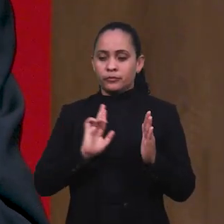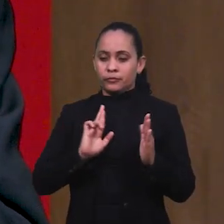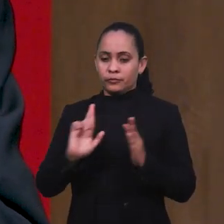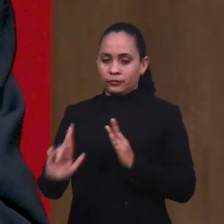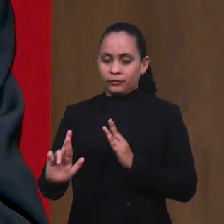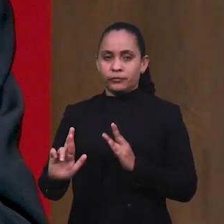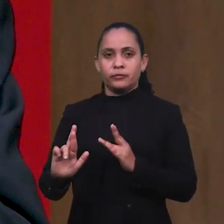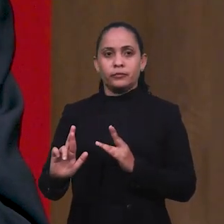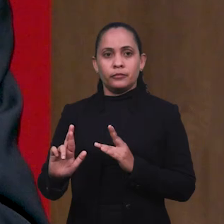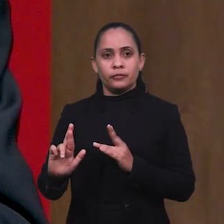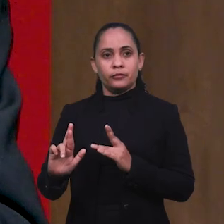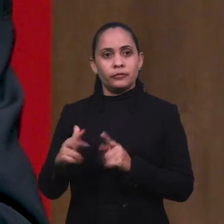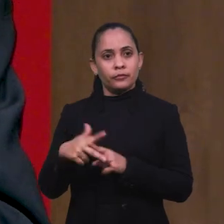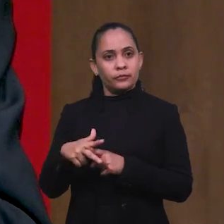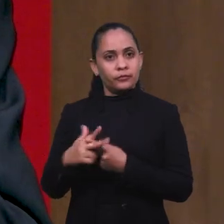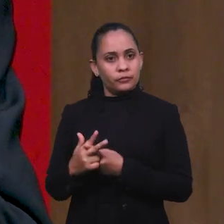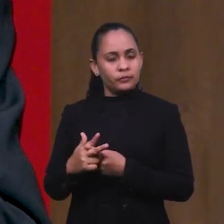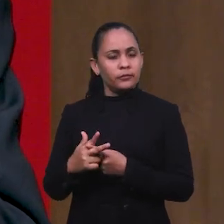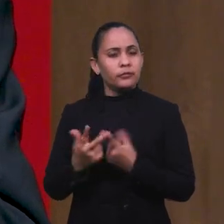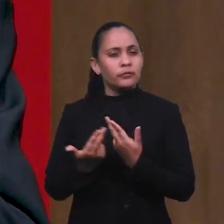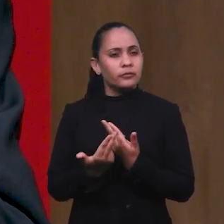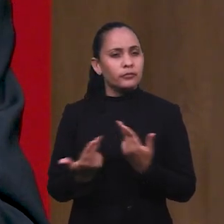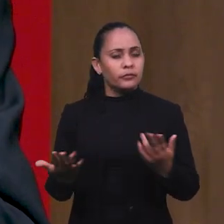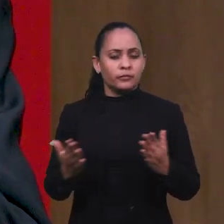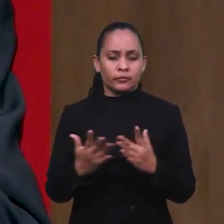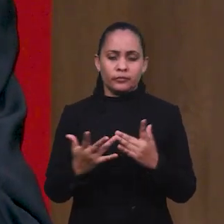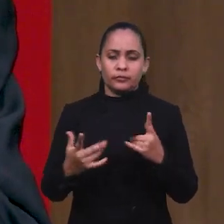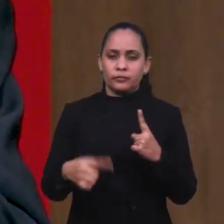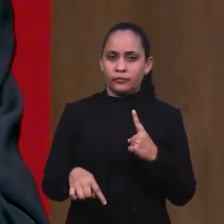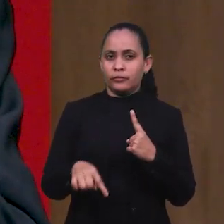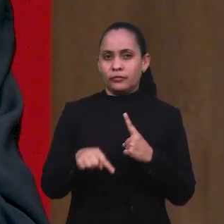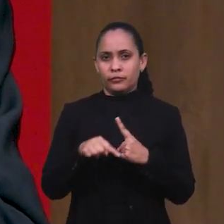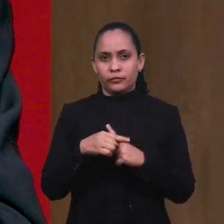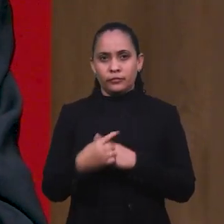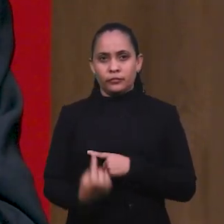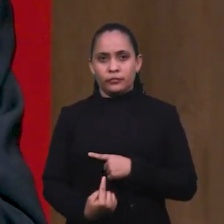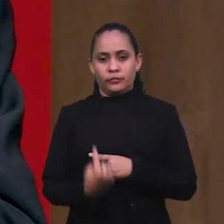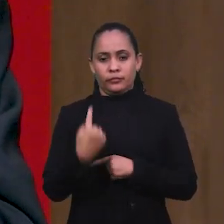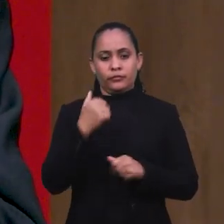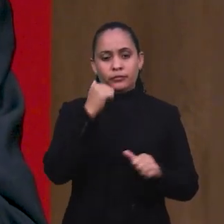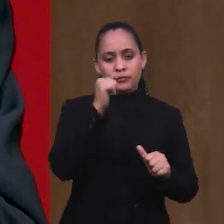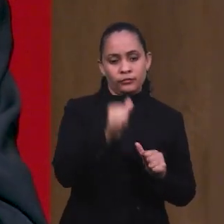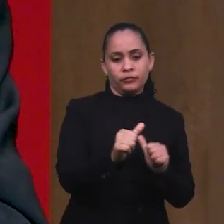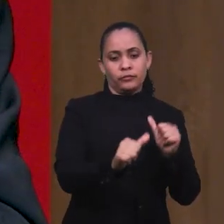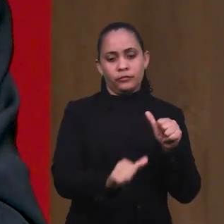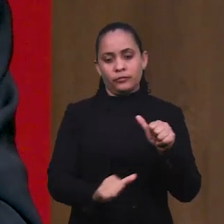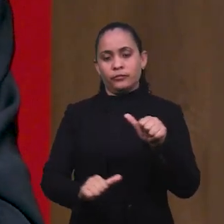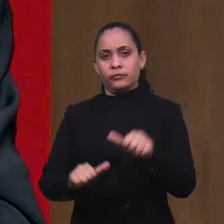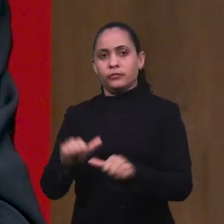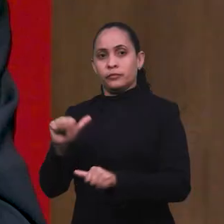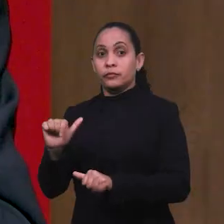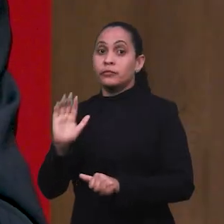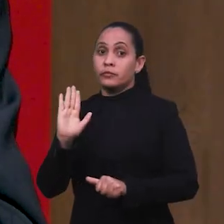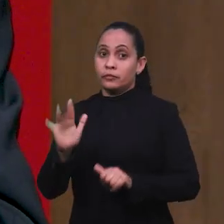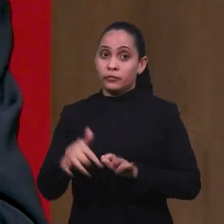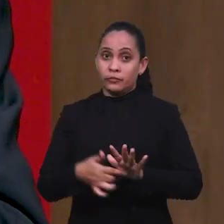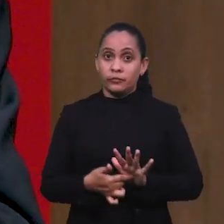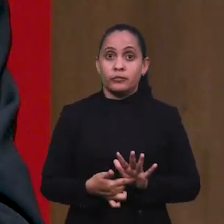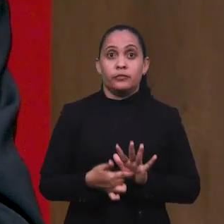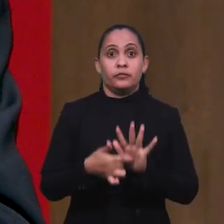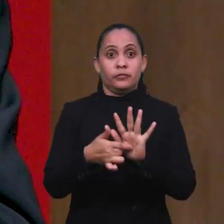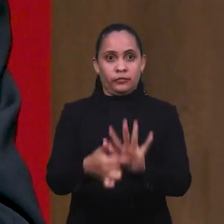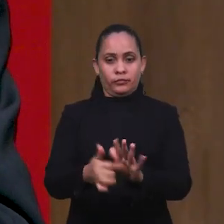igreja, que passou por várias fases, conforme já exposto abundantemente nesse programa. A